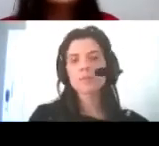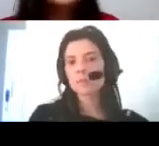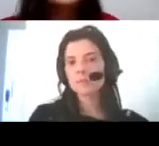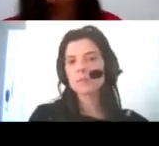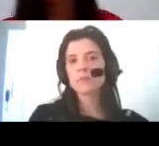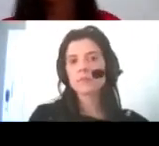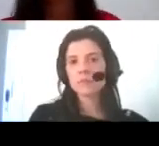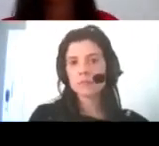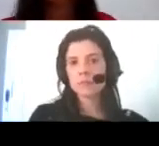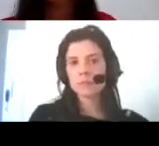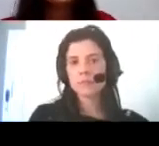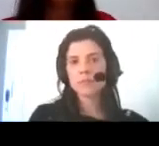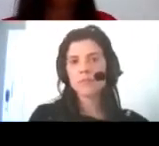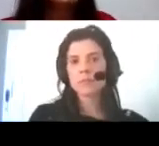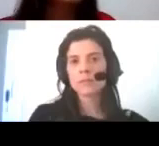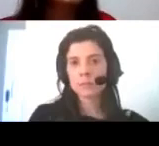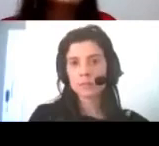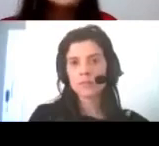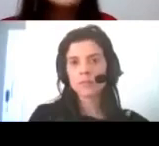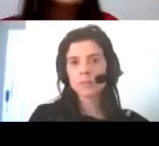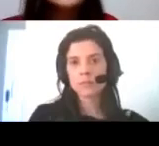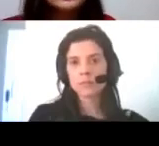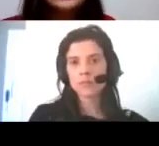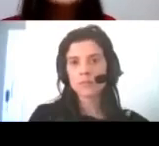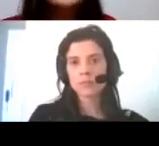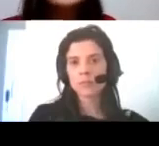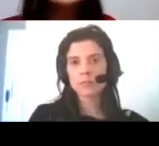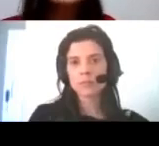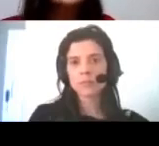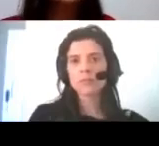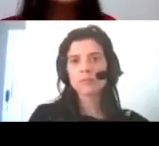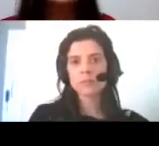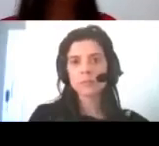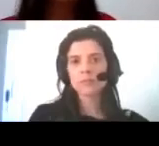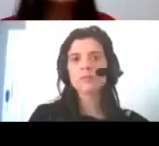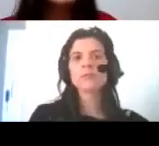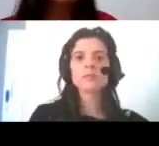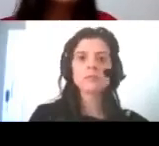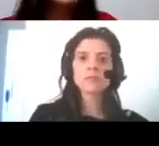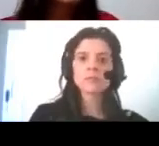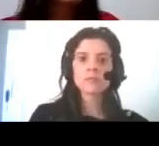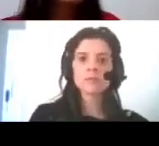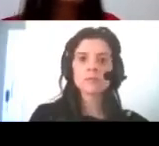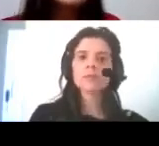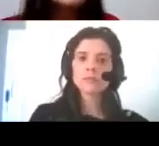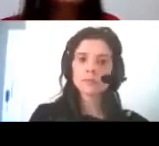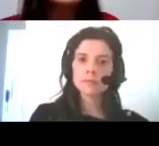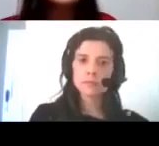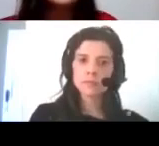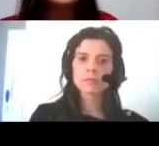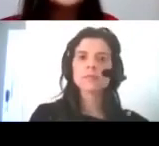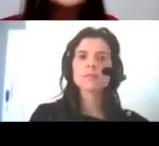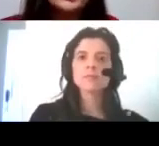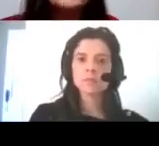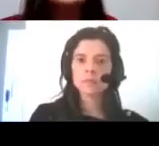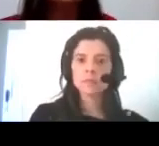um lado político, mas normalmente quando os gestores escolhem os cargos comissionados, são também pautados na